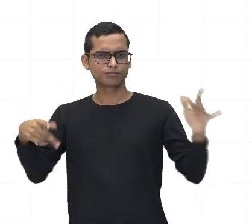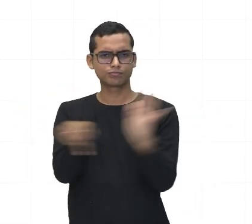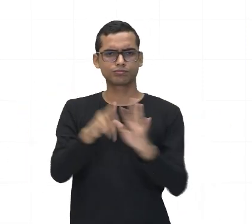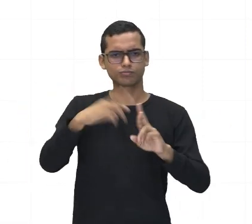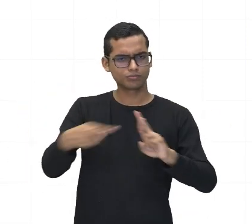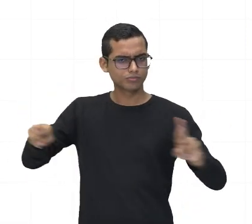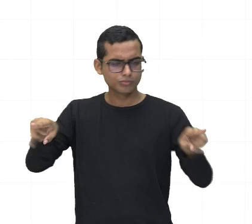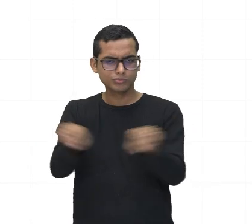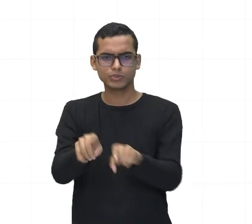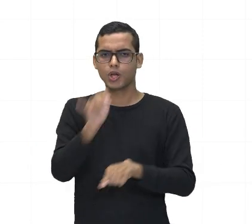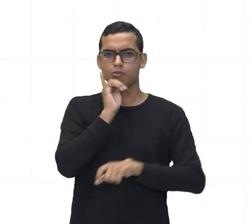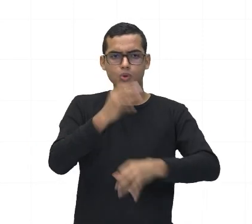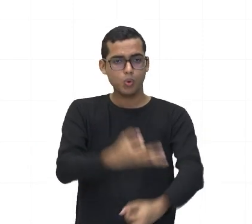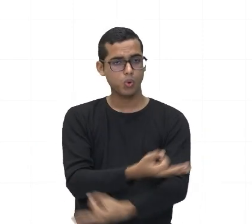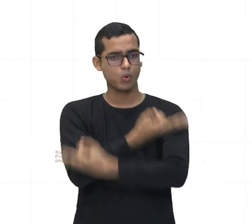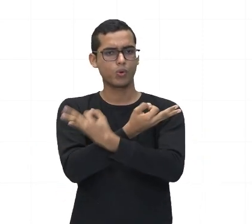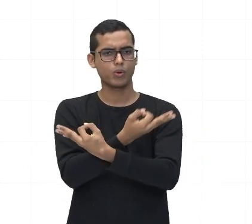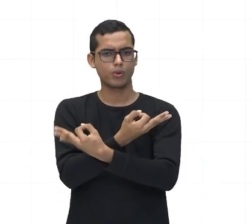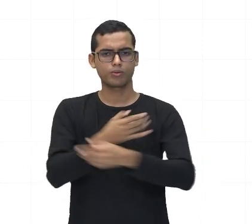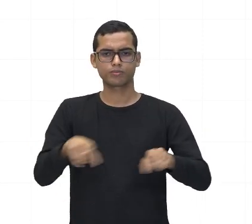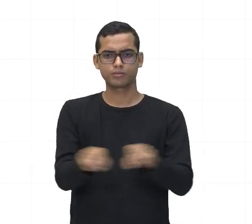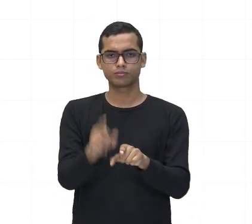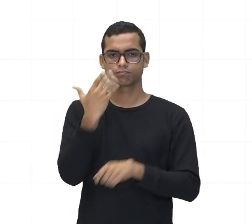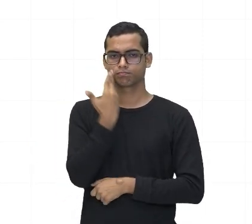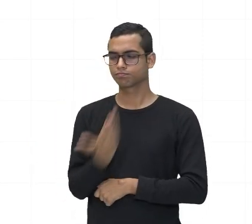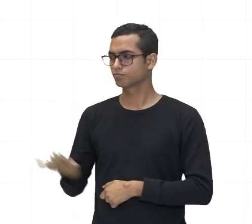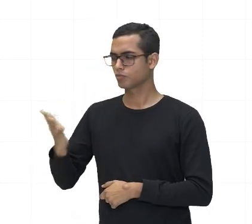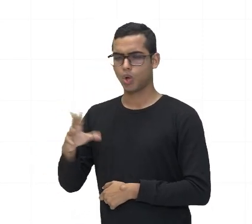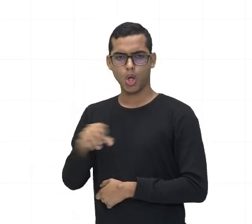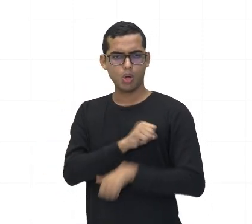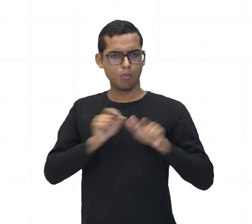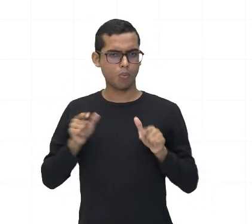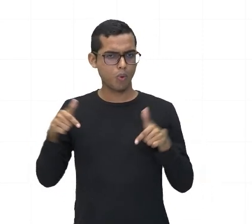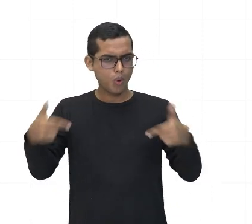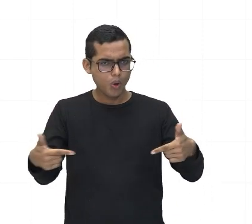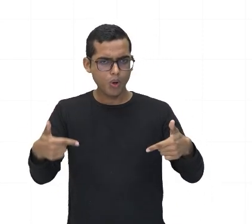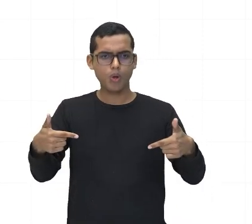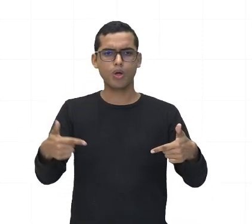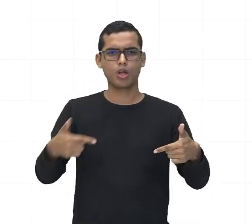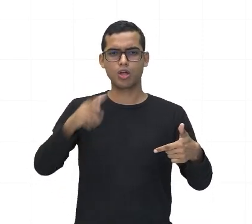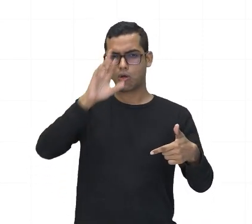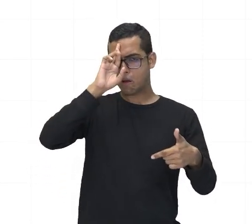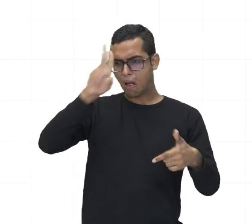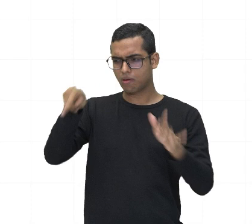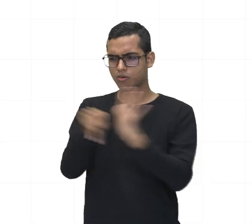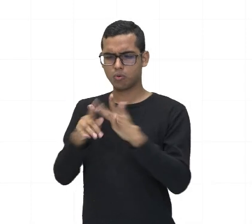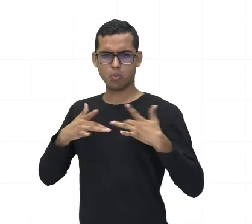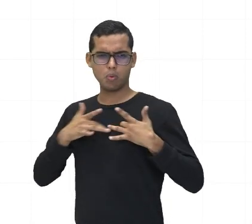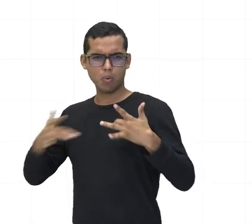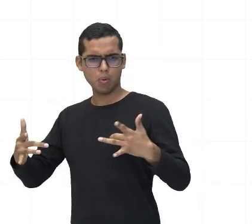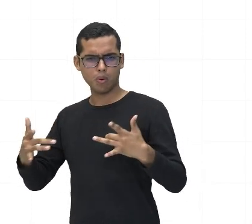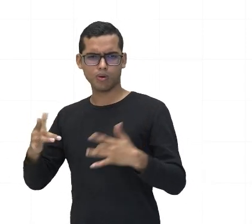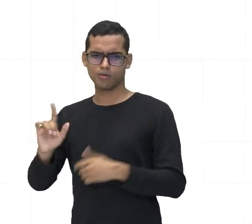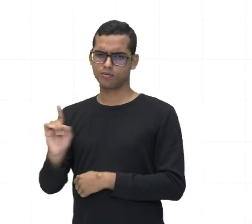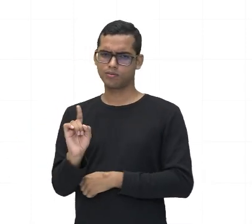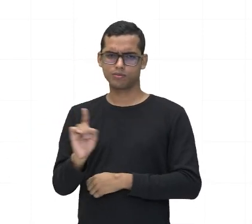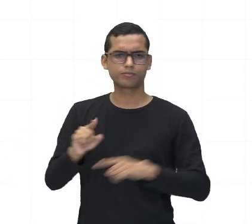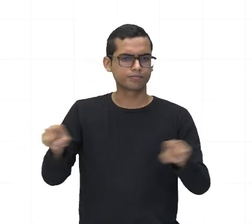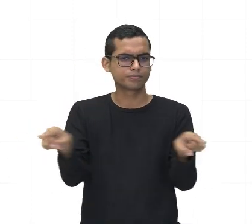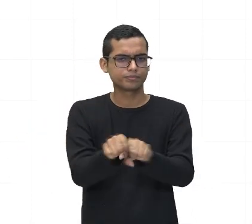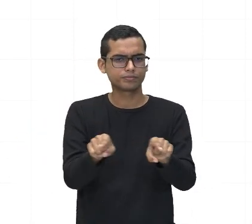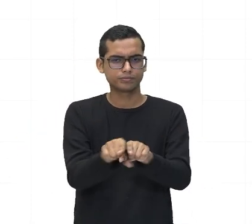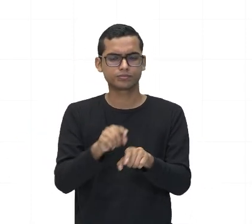Como no budismo, que a compaixão é o amor ativo, que jamais pode ser confundido com dó, piedade. E esses últimos não são